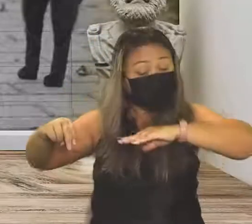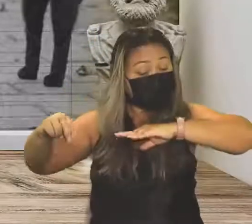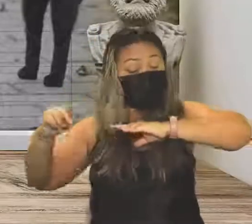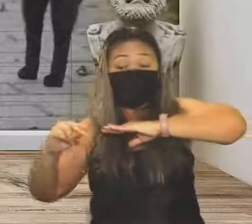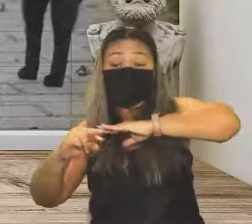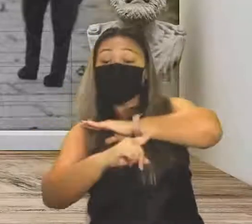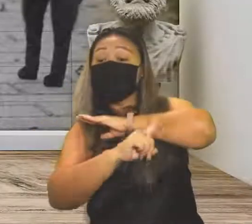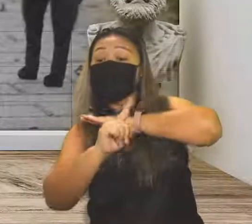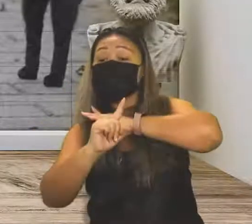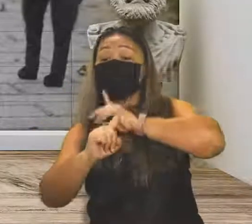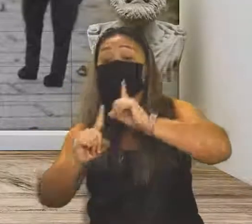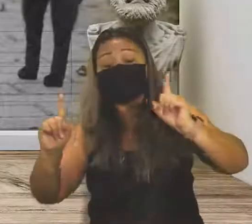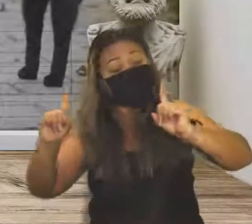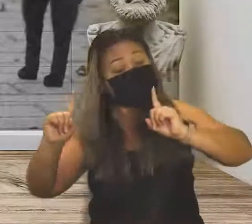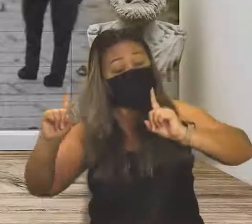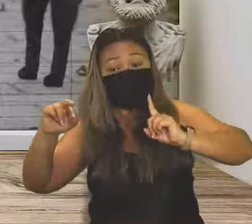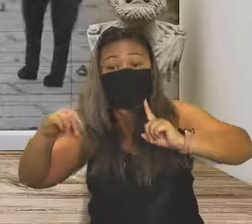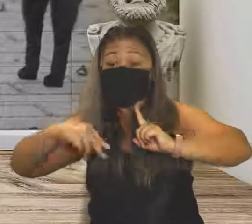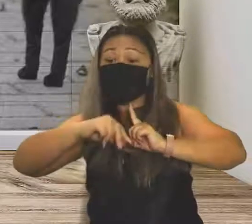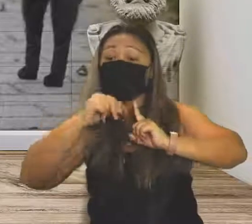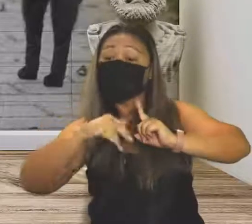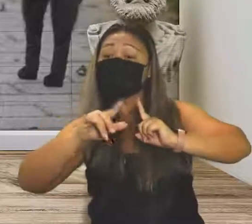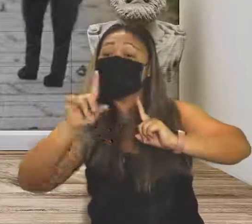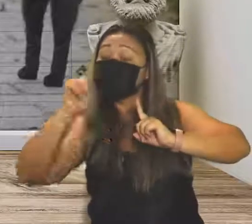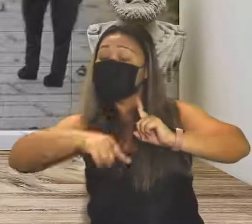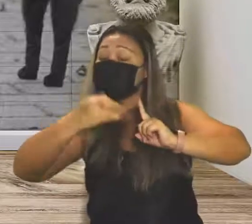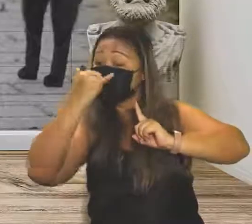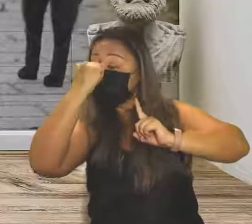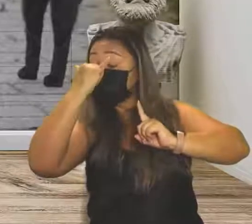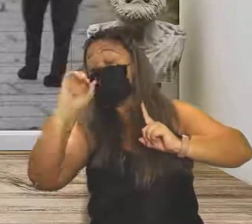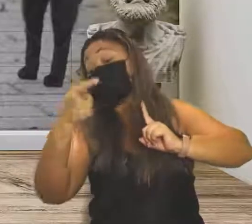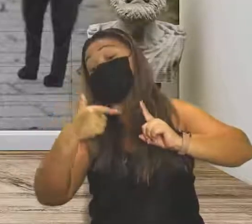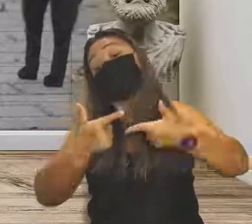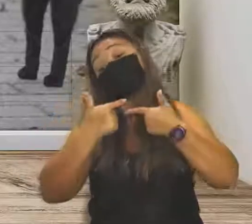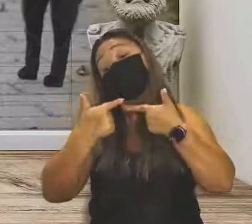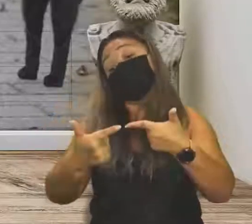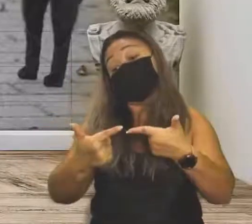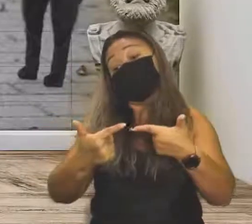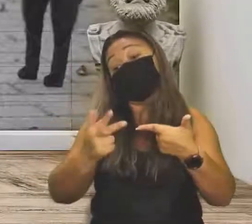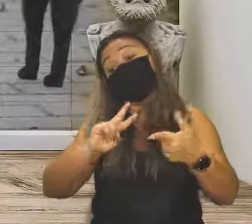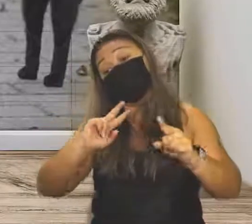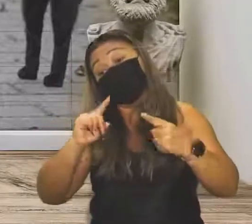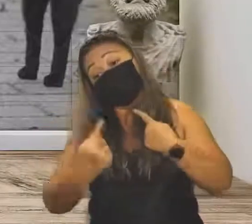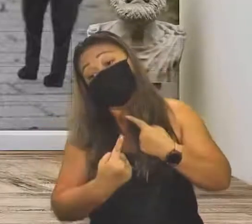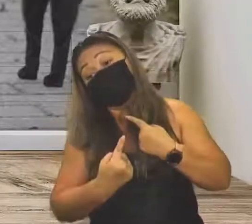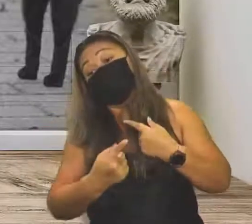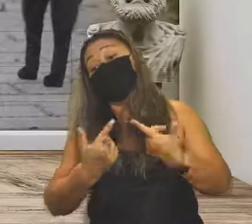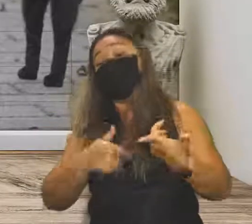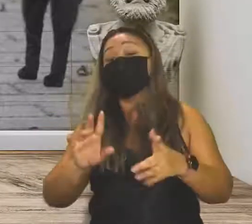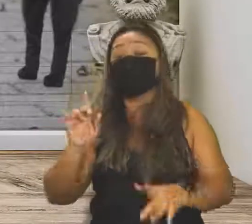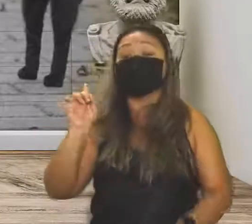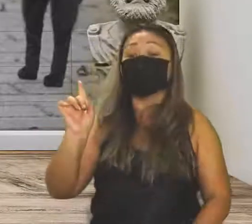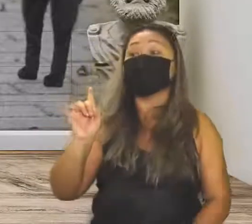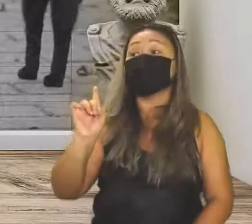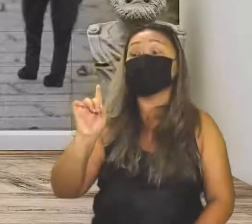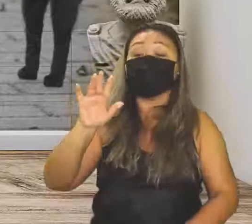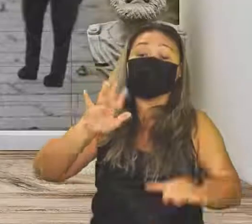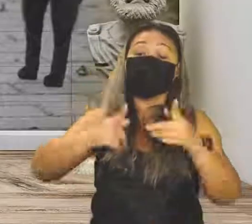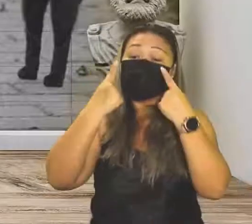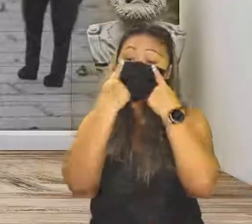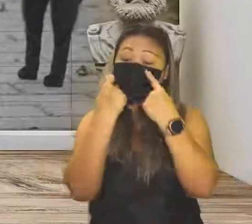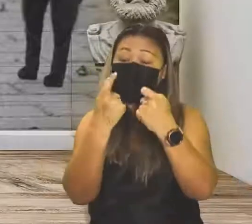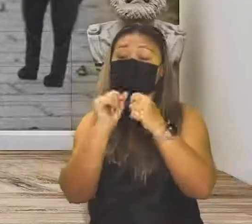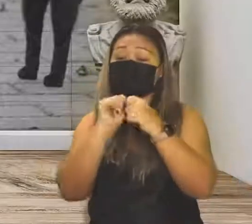vai trazer azar. Ou sorte, né? Muitas pessoas veem ao contrário essa ideia. Muito